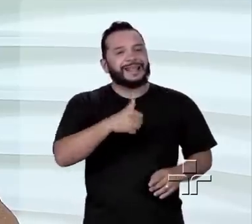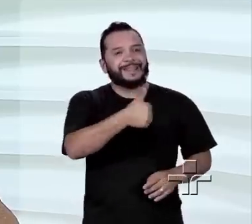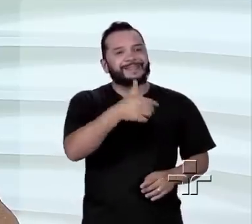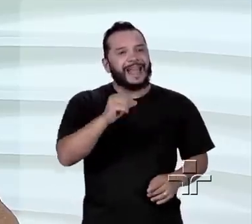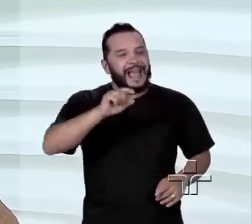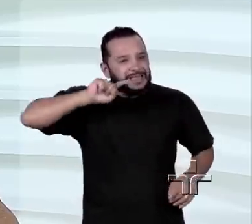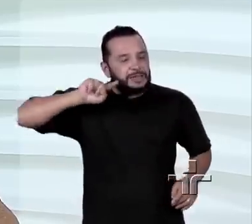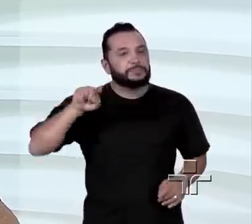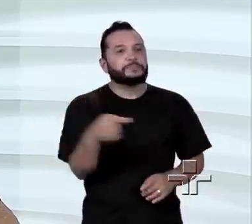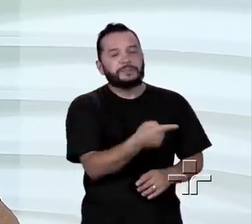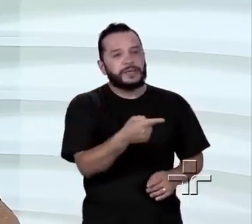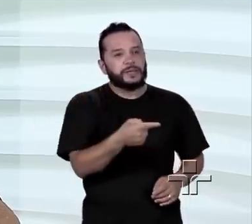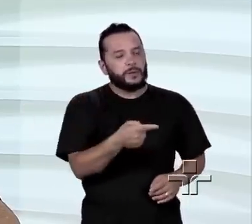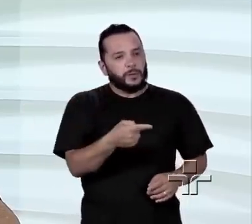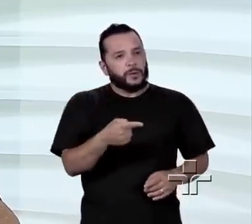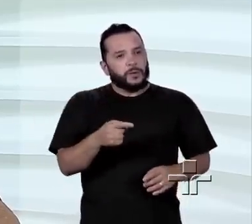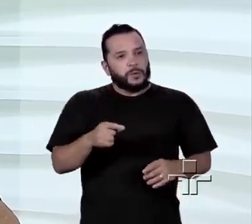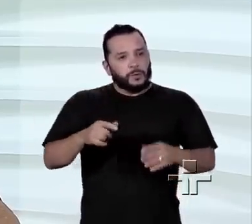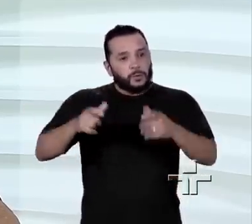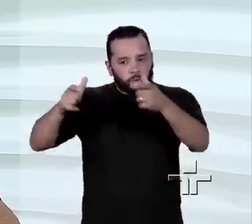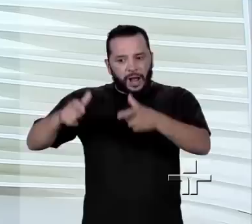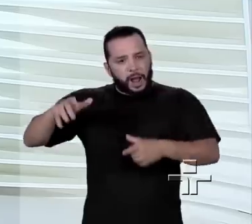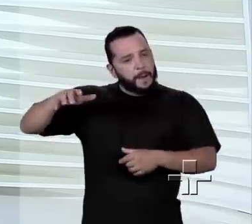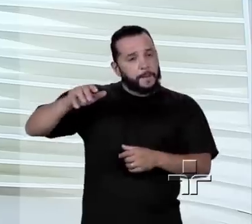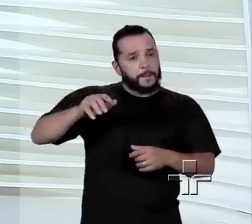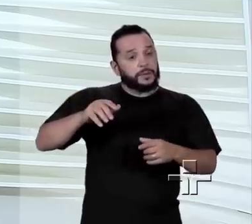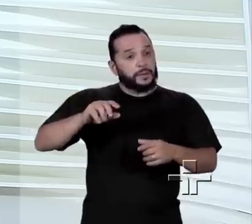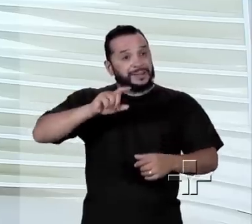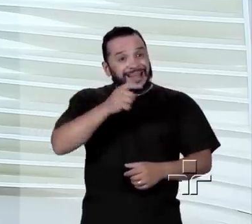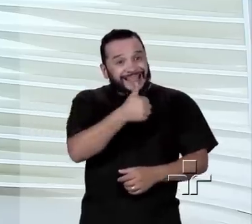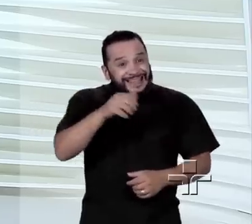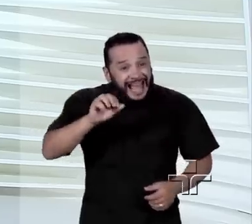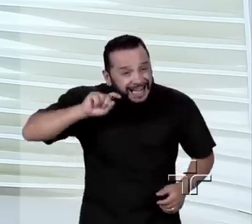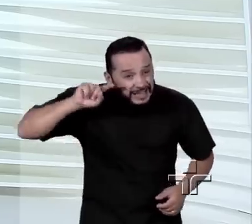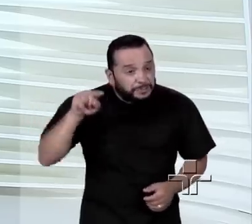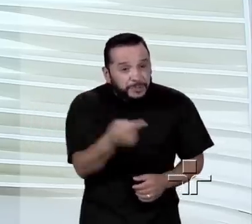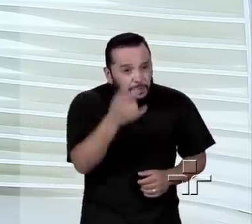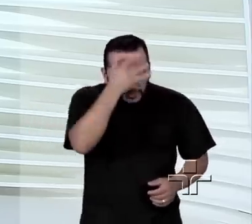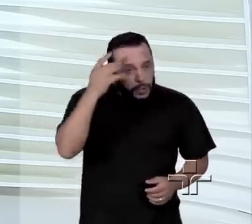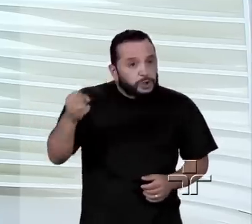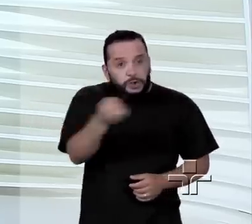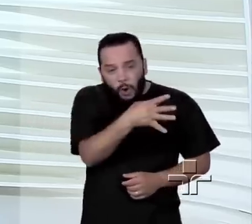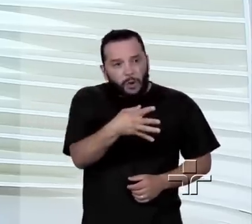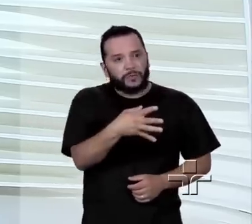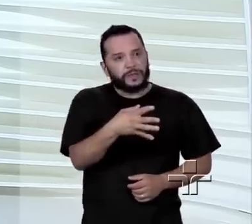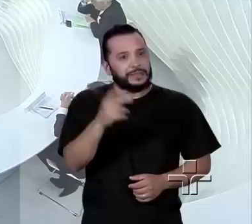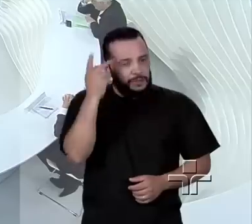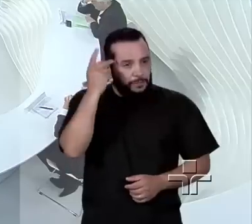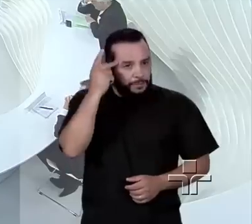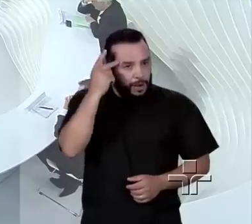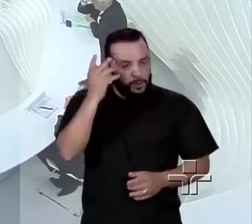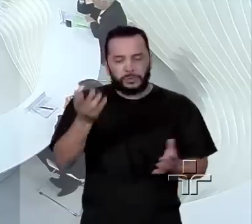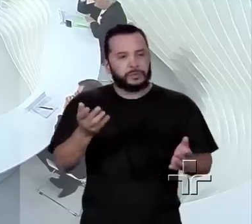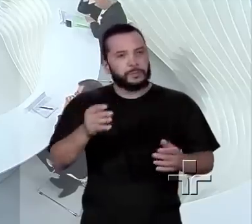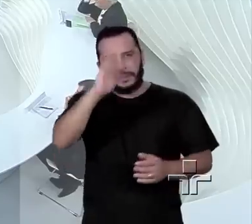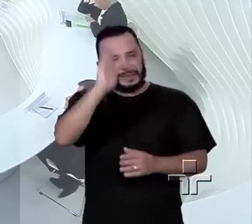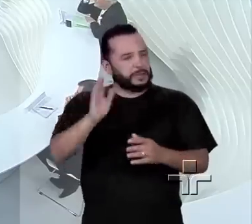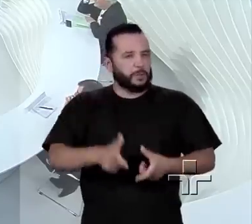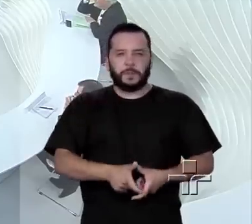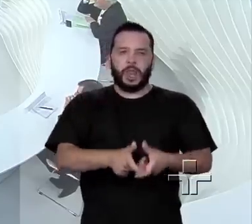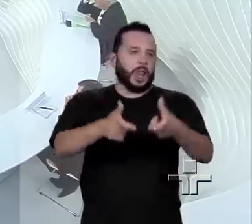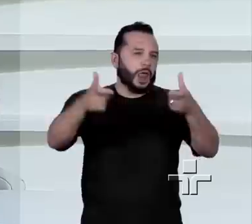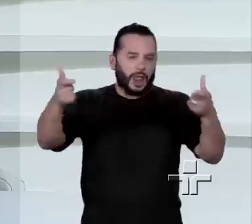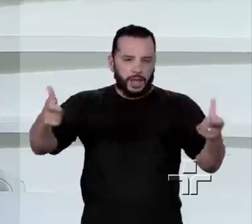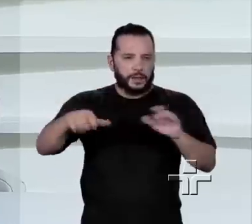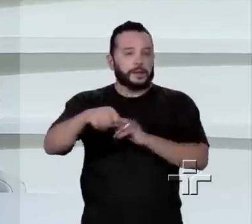no estado de São Paulo, 30 mil no Brasil. Está mais forte ou não está? Agora, o senhor mandou um ofício no dia 6 de novembro para o Procurador-Geral